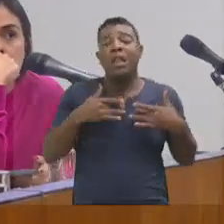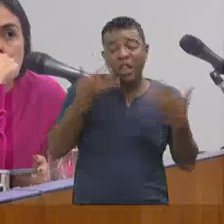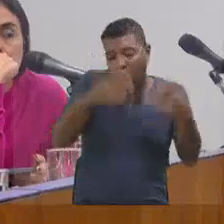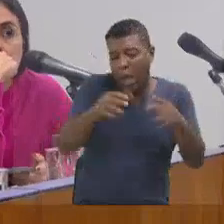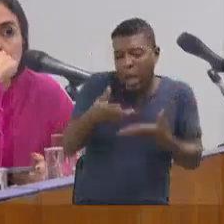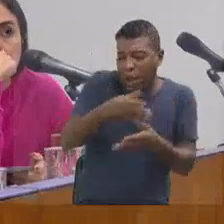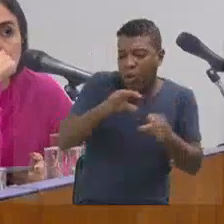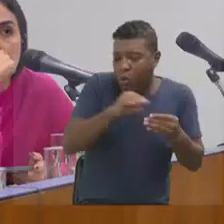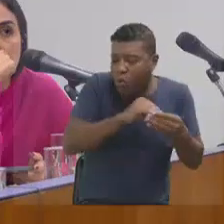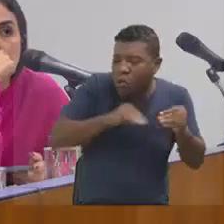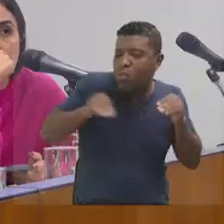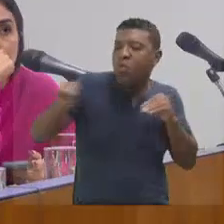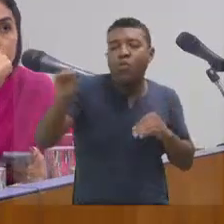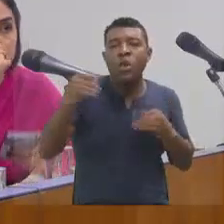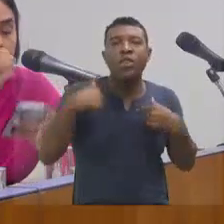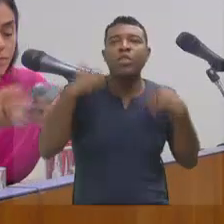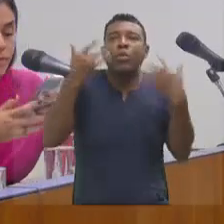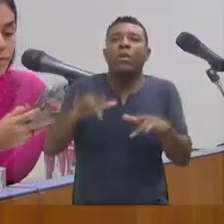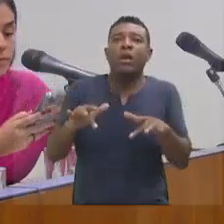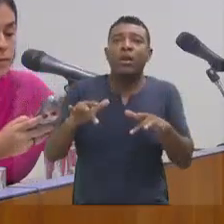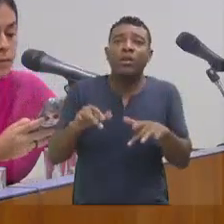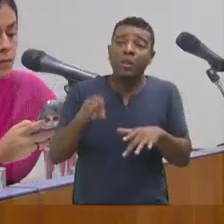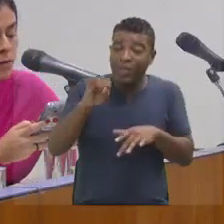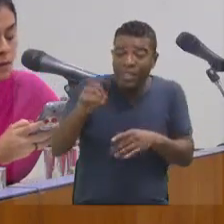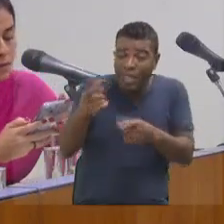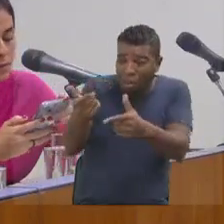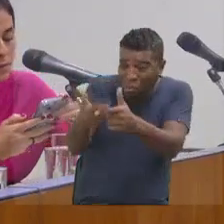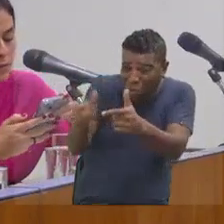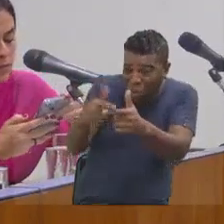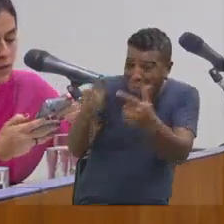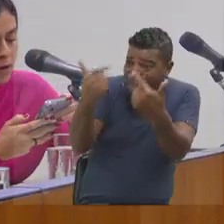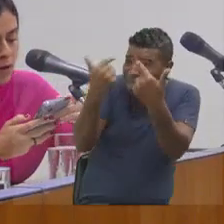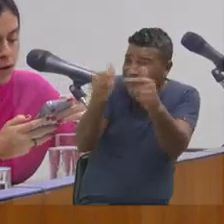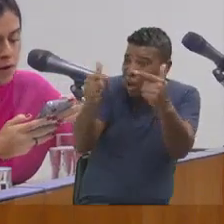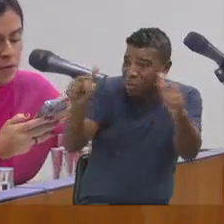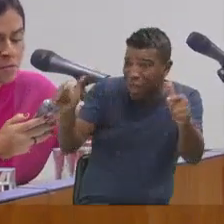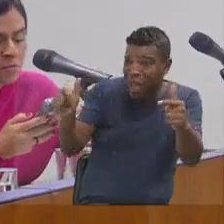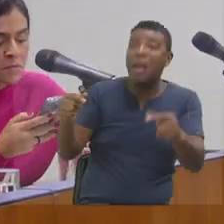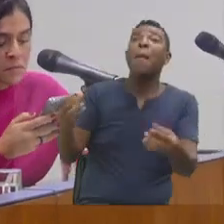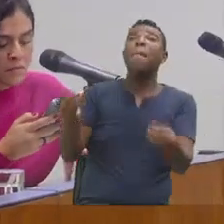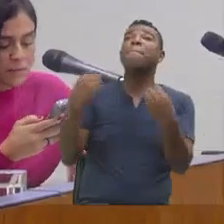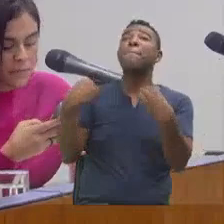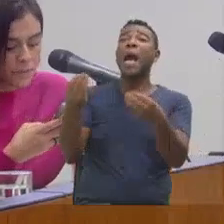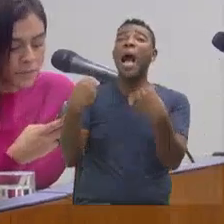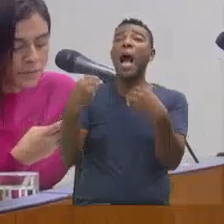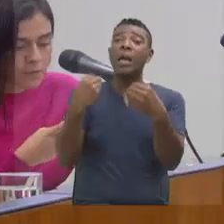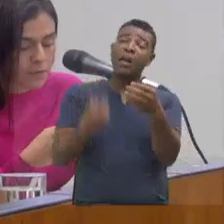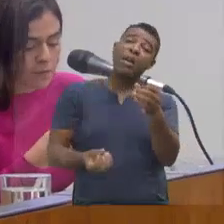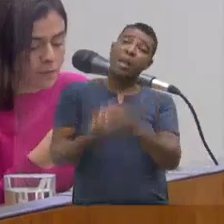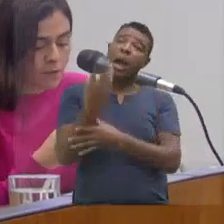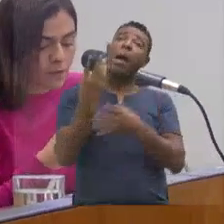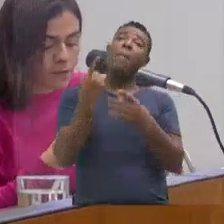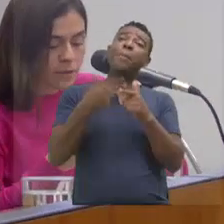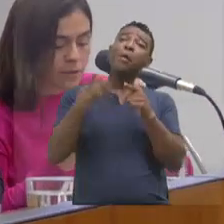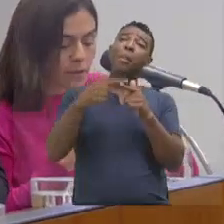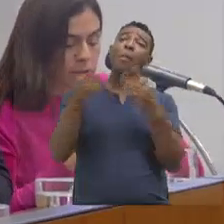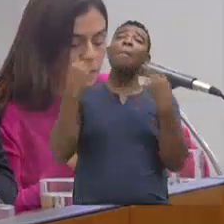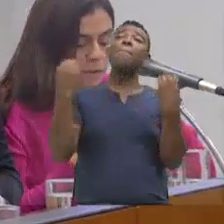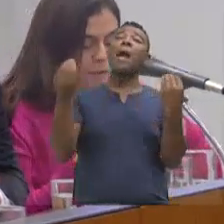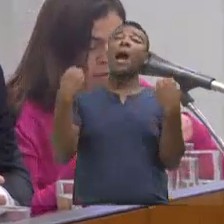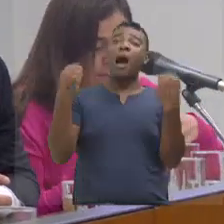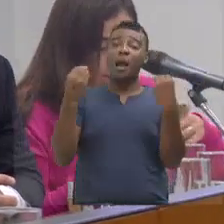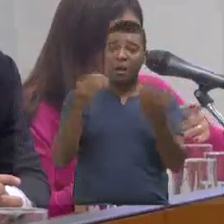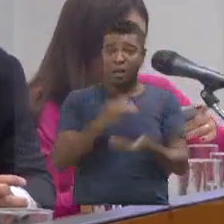para que que a gente vai criar problema se sou vice-líder do bloco Minas em frente eu estou aqui para blindar